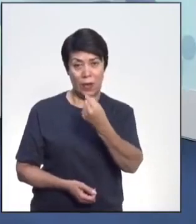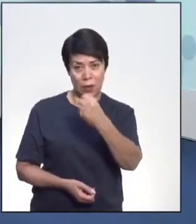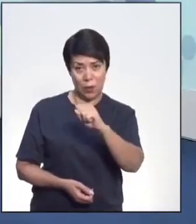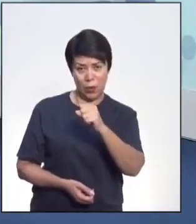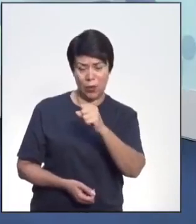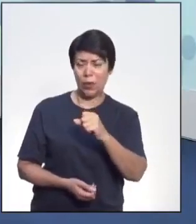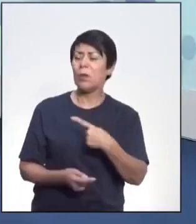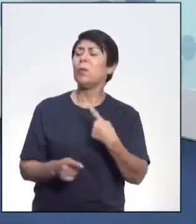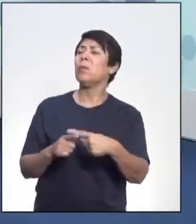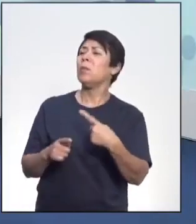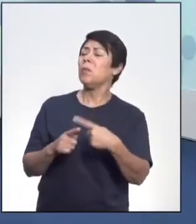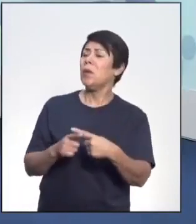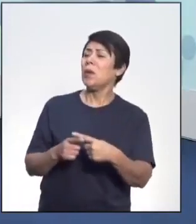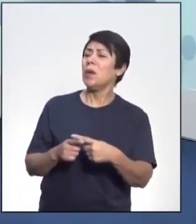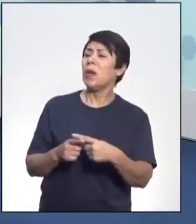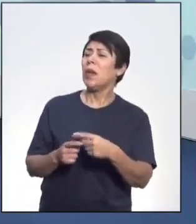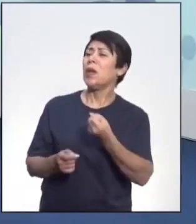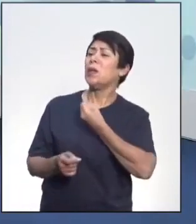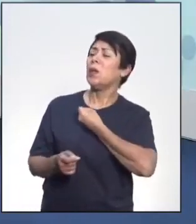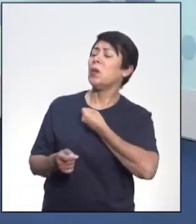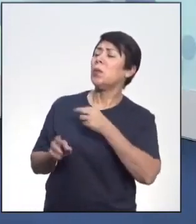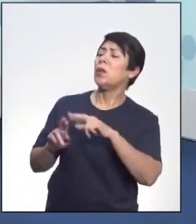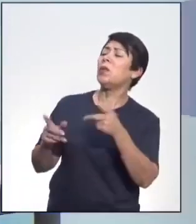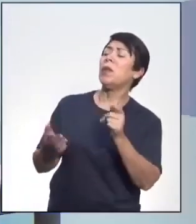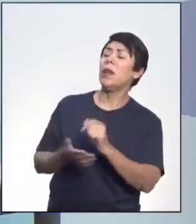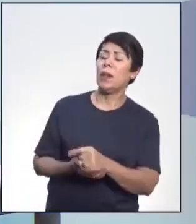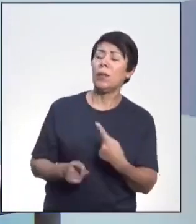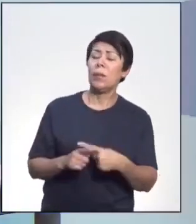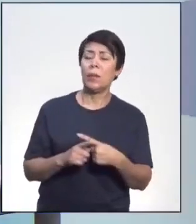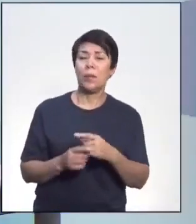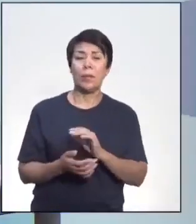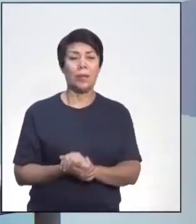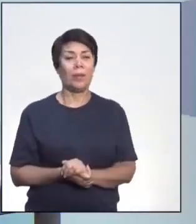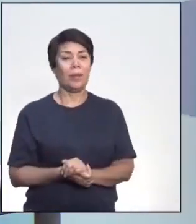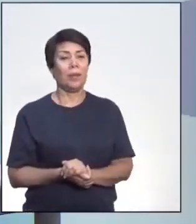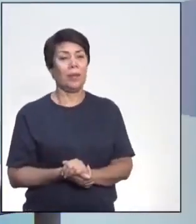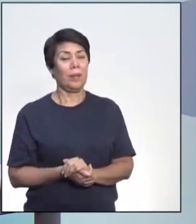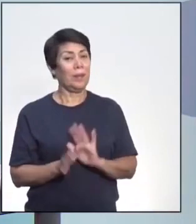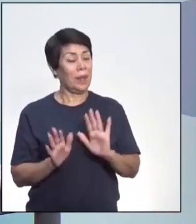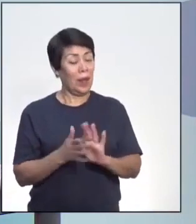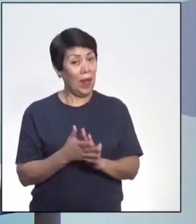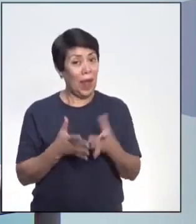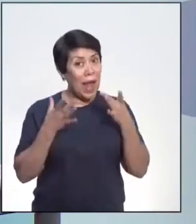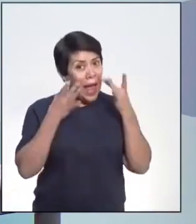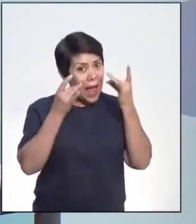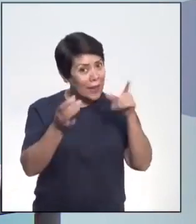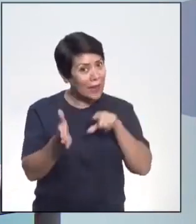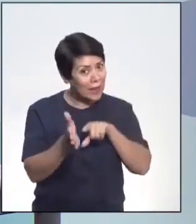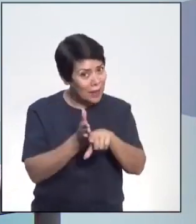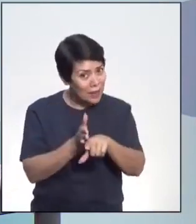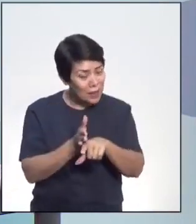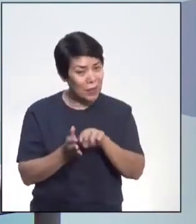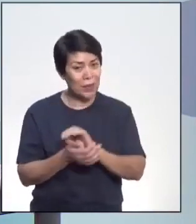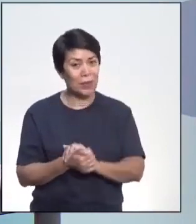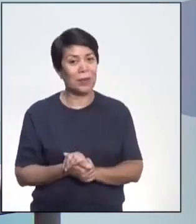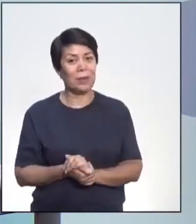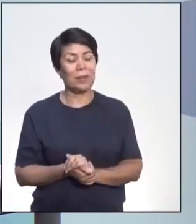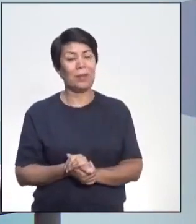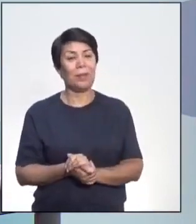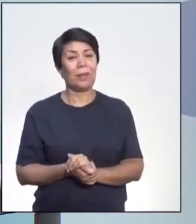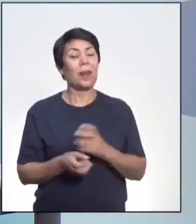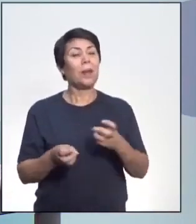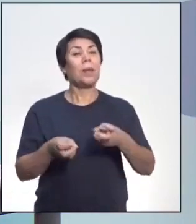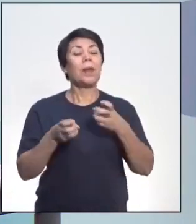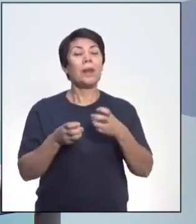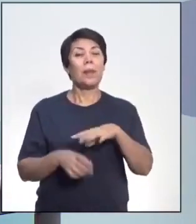48,8. Por que será que deu essa variação nas respostas? Então, não prestar atenção na pergunta. Ó, retomando aqui a pergunta.